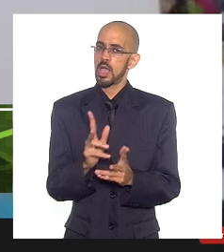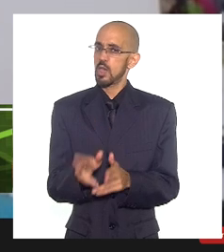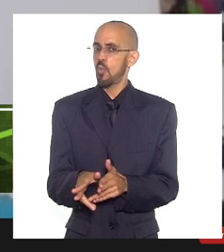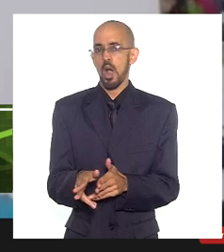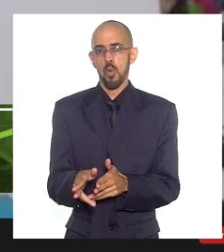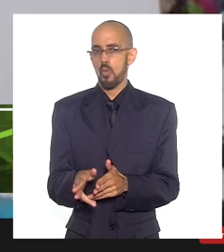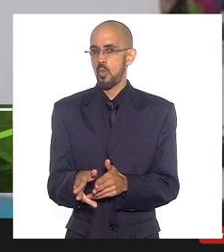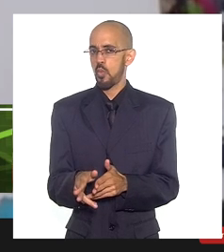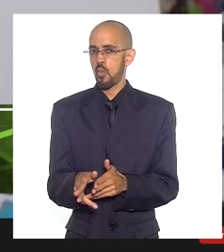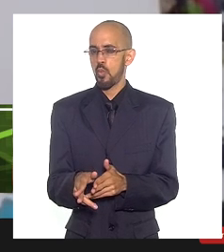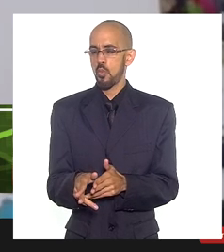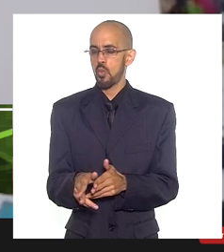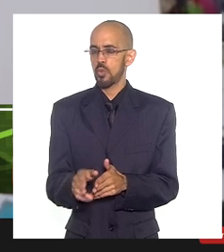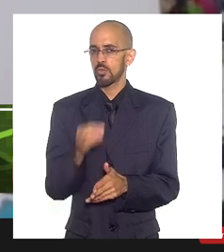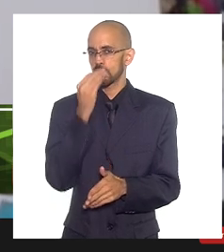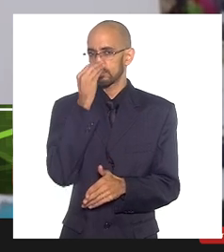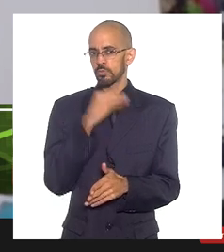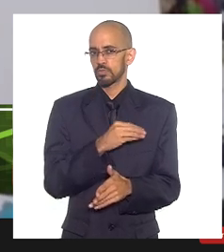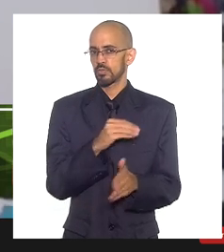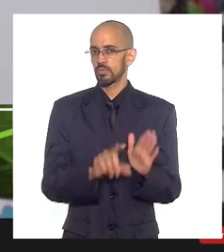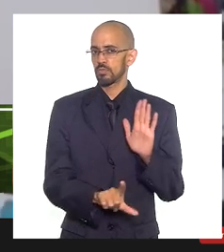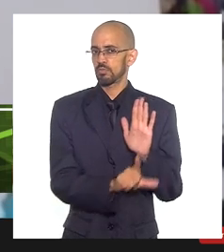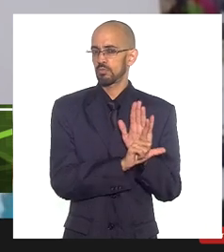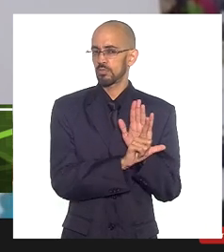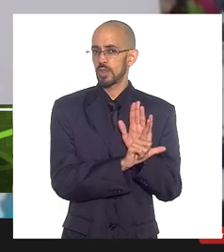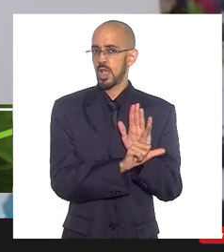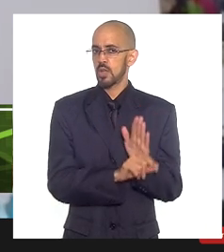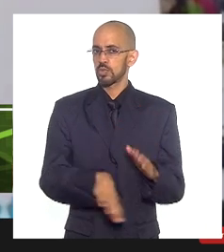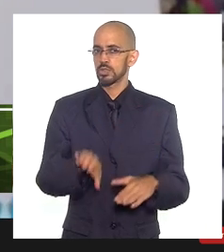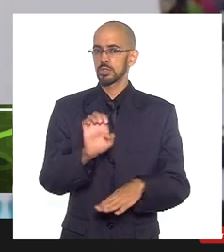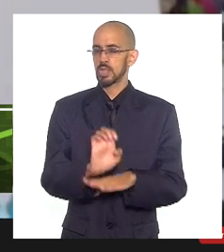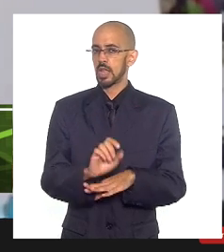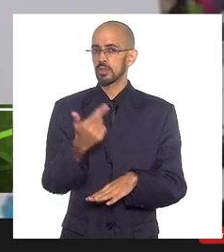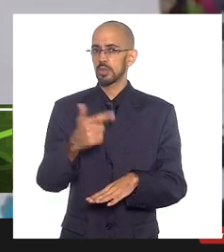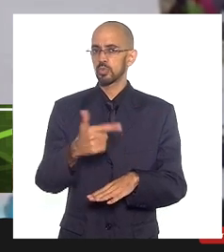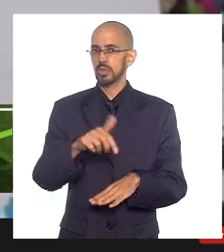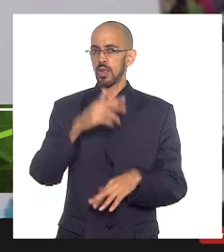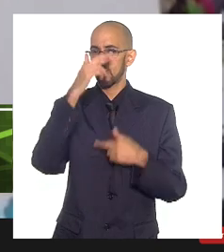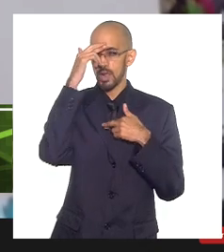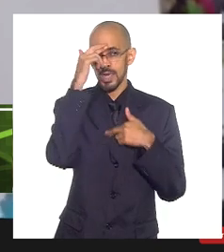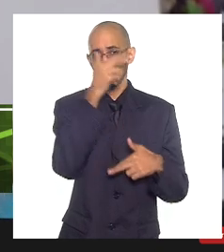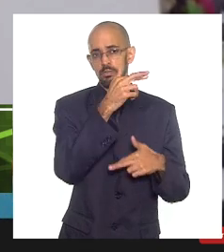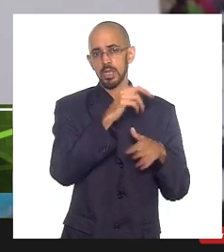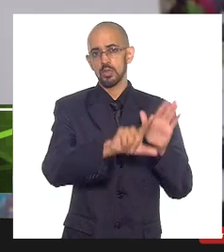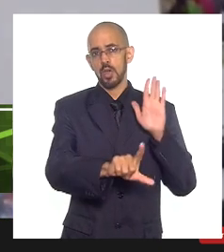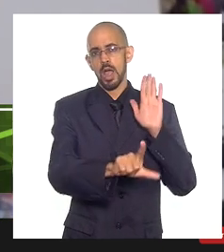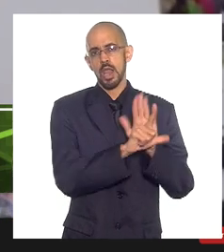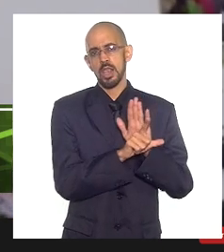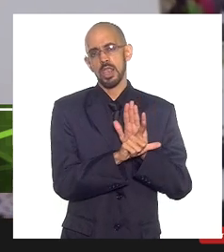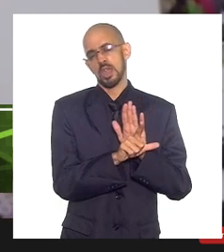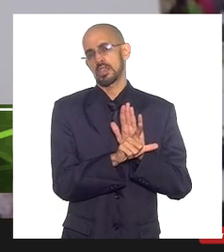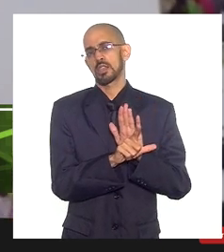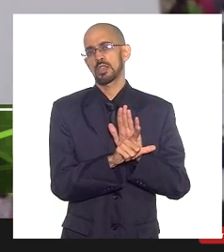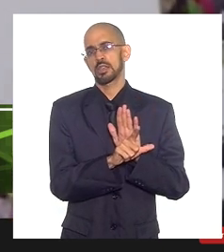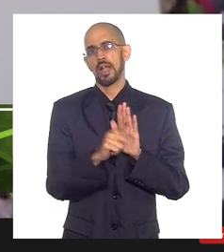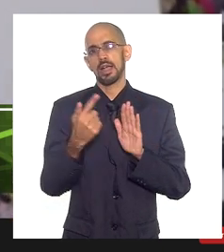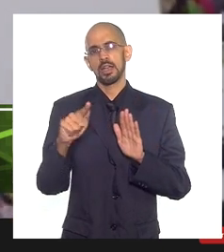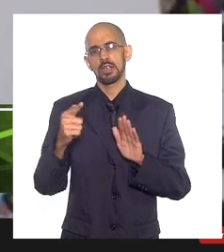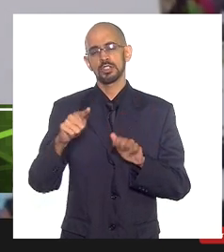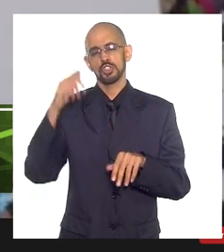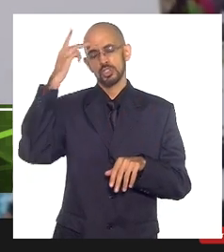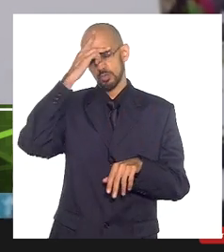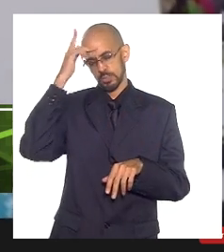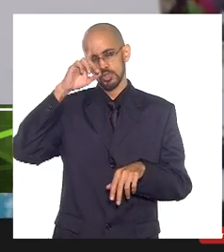o Estado do Rio de Janeiro é um Estado que não cumpre a lei no que diz respeito a garantia de direitos de